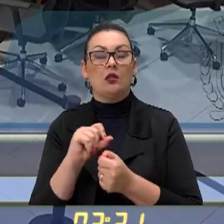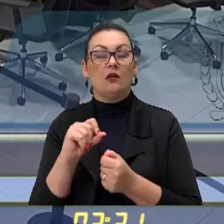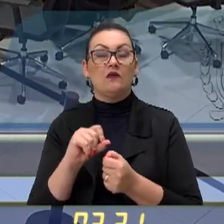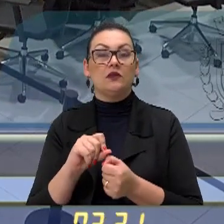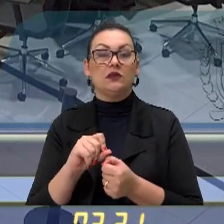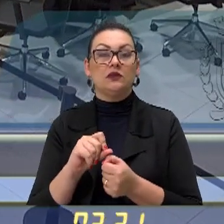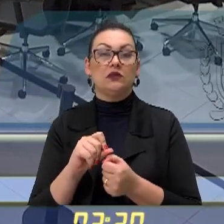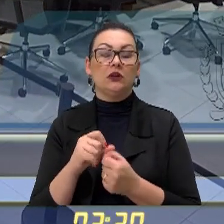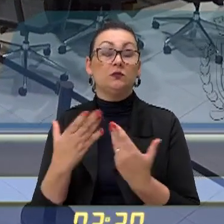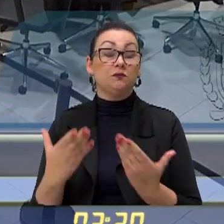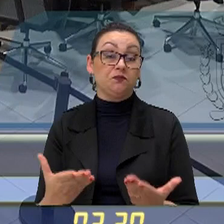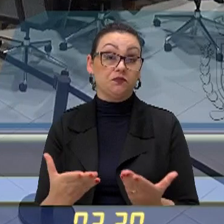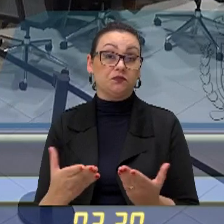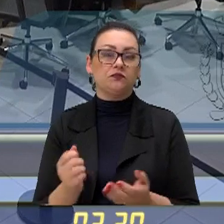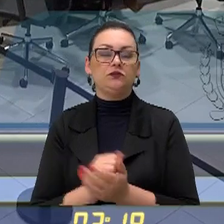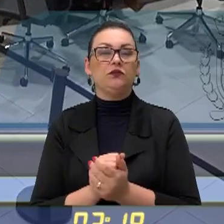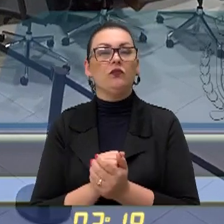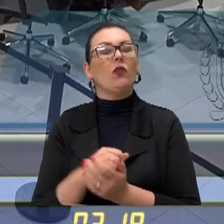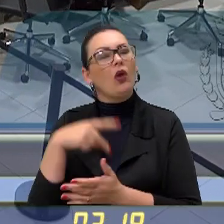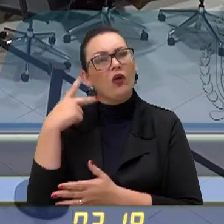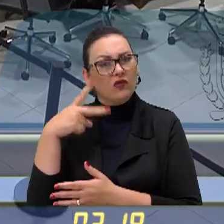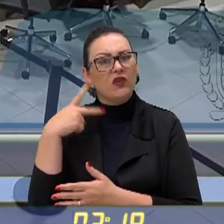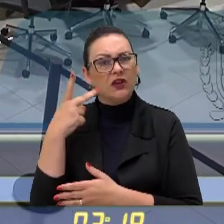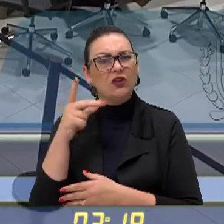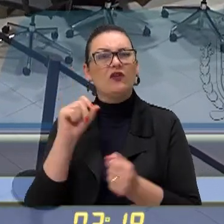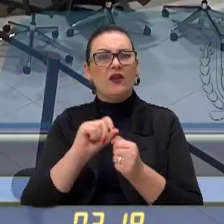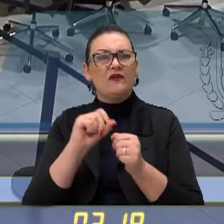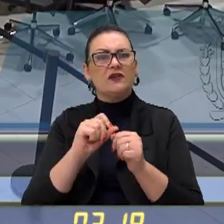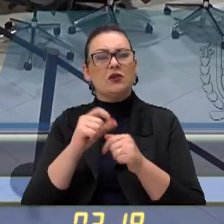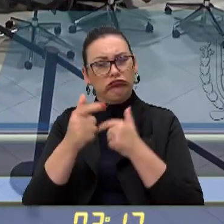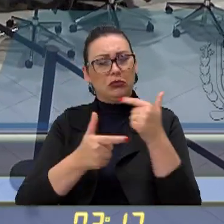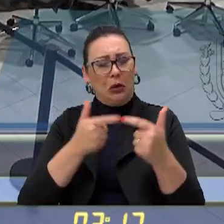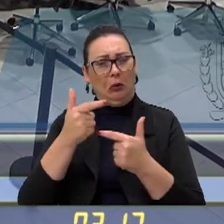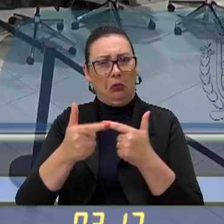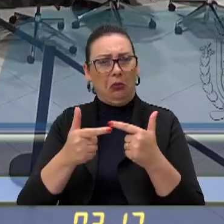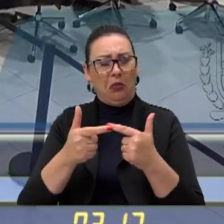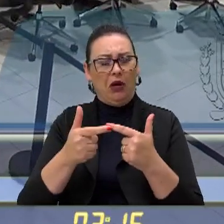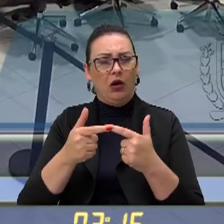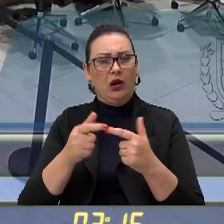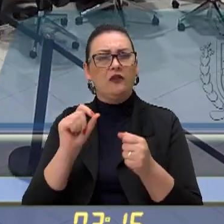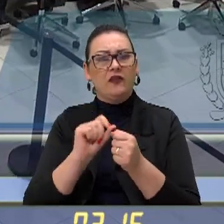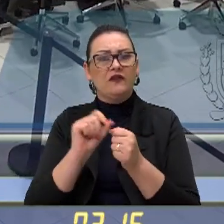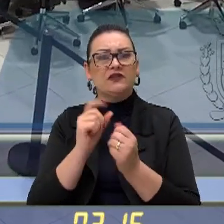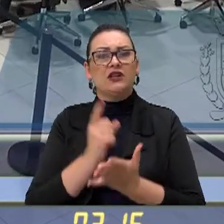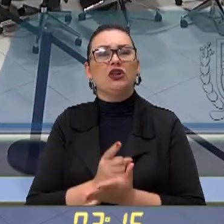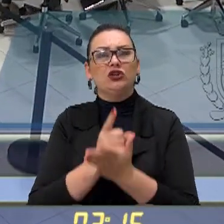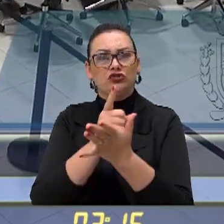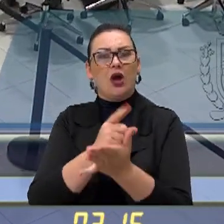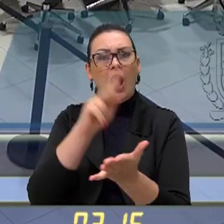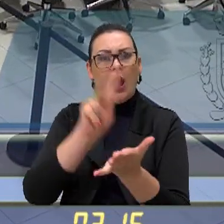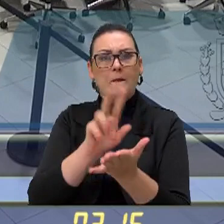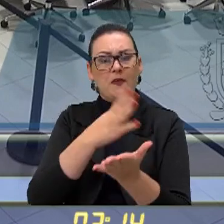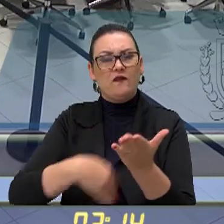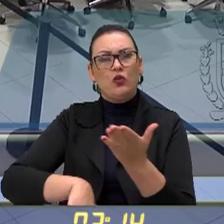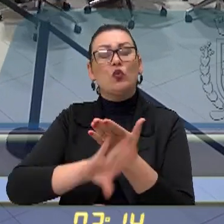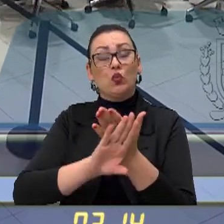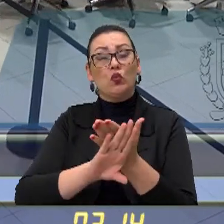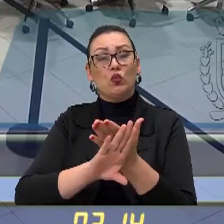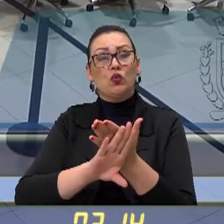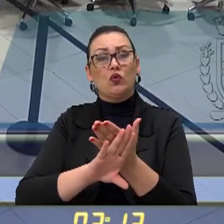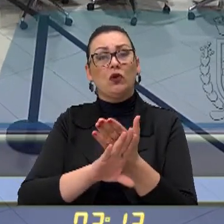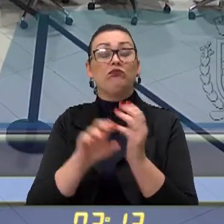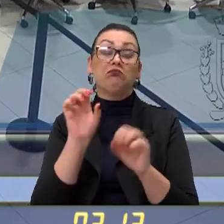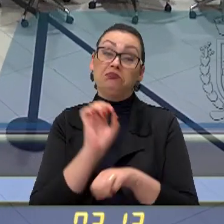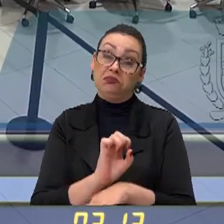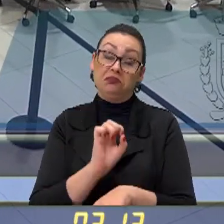fazendo, ou seja, esta Câmara de Vereadores vai fazer o seu papel, vai fazer essa indicação, vai aprovar por unanimidade,